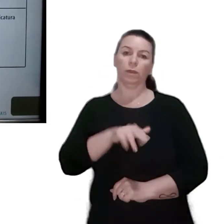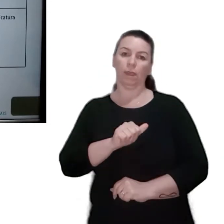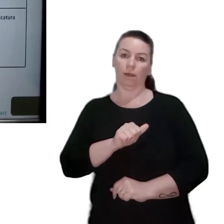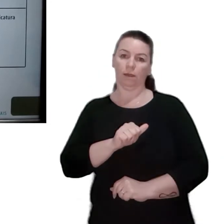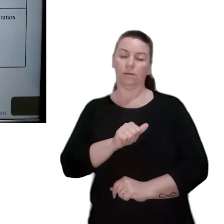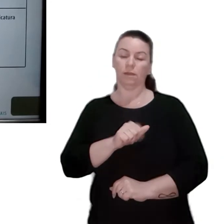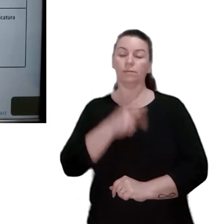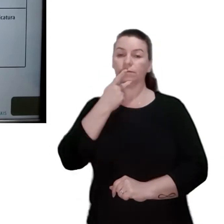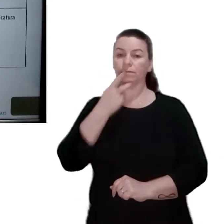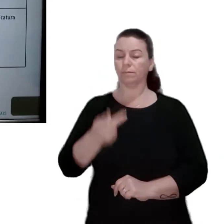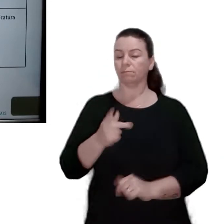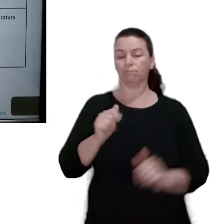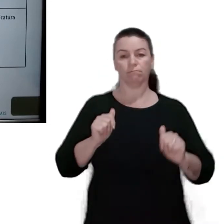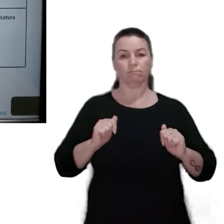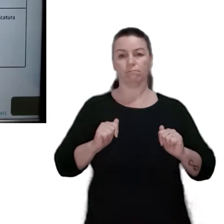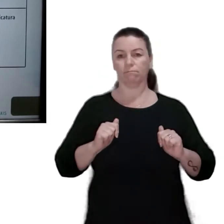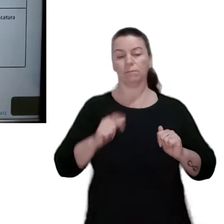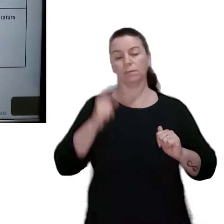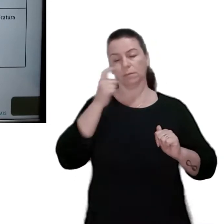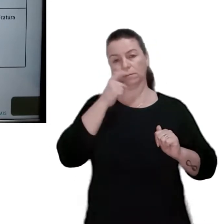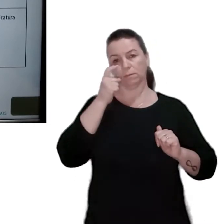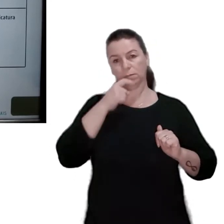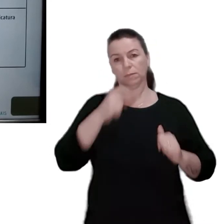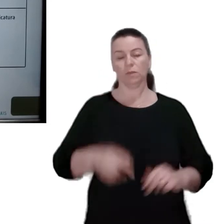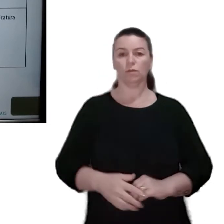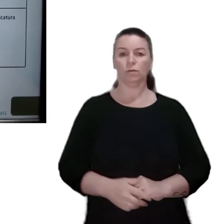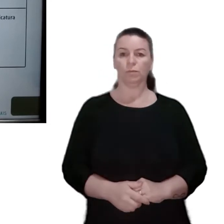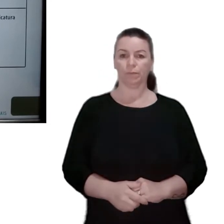ela declara que não foi ela mentiu.